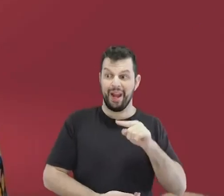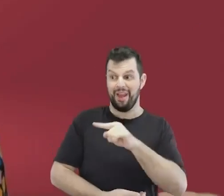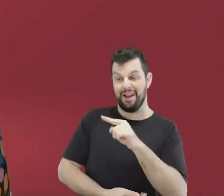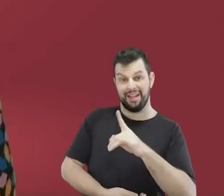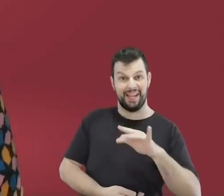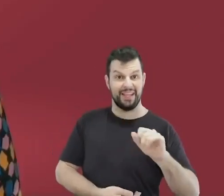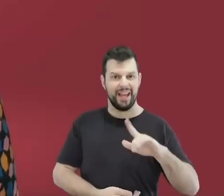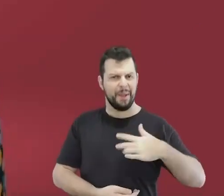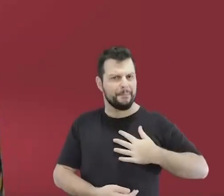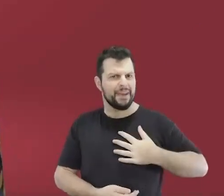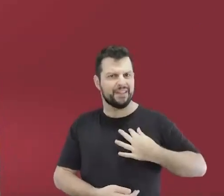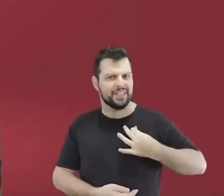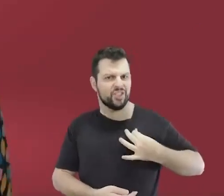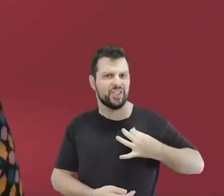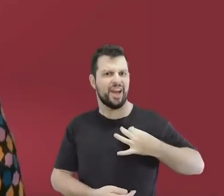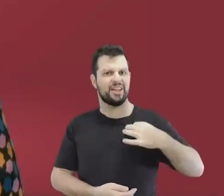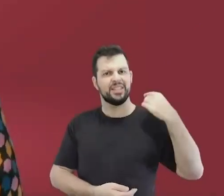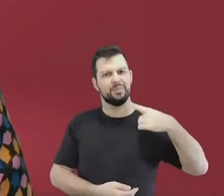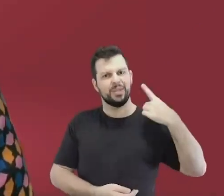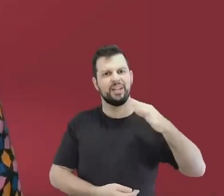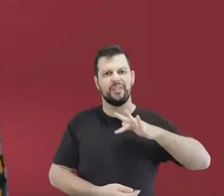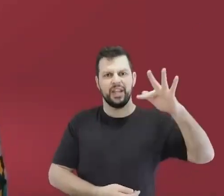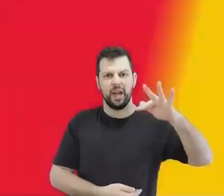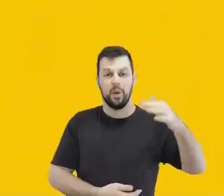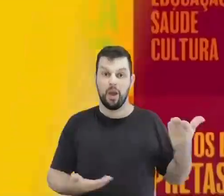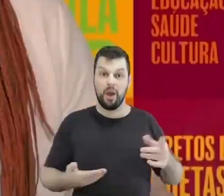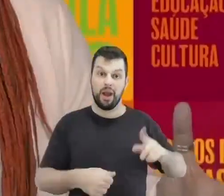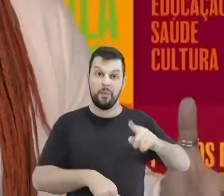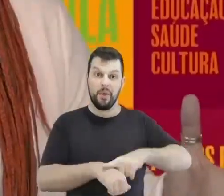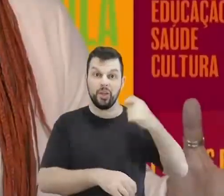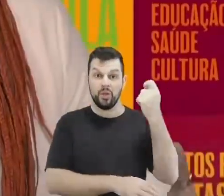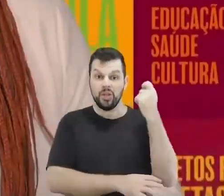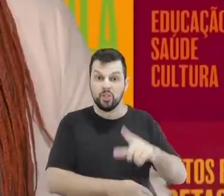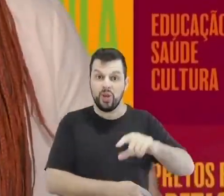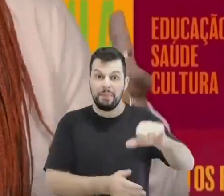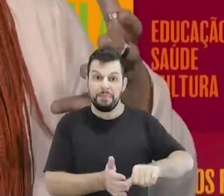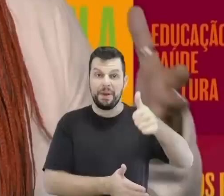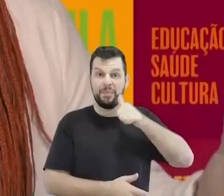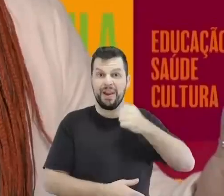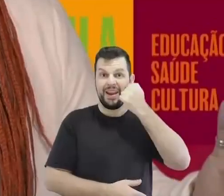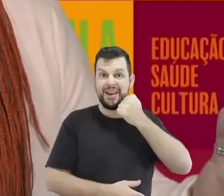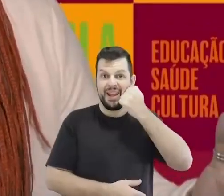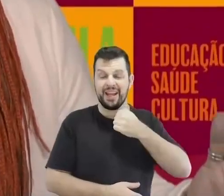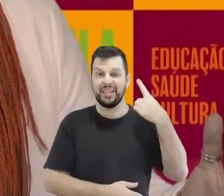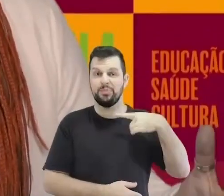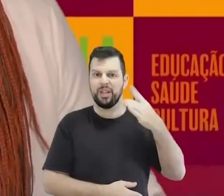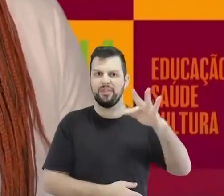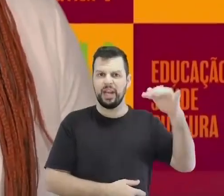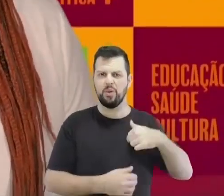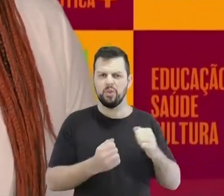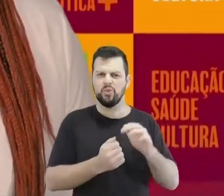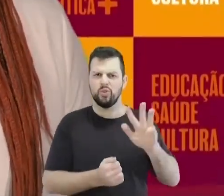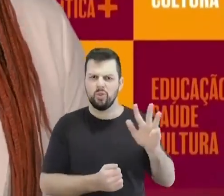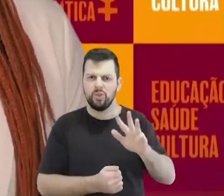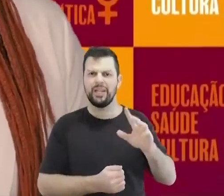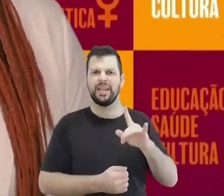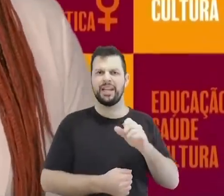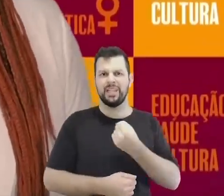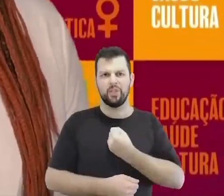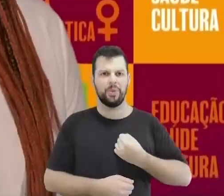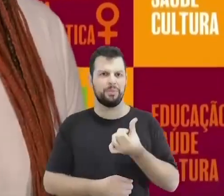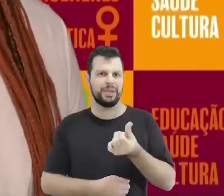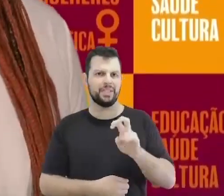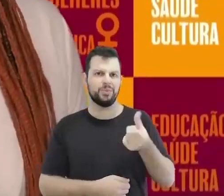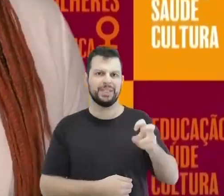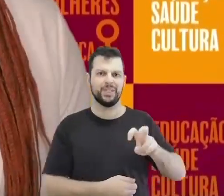Eu sou a Manuela e a Dayana é minha candidata a deputada federal. Chegou a hora do Rio Grande eleger a primeira negra deputada federal. Eu tô com Lula, sou a